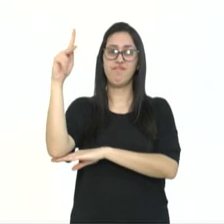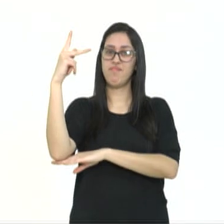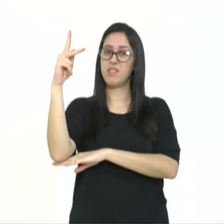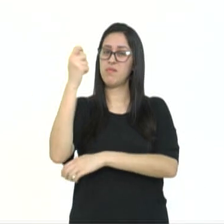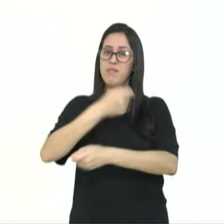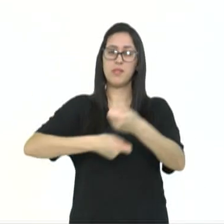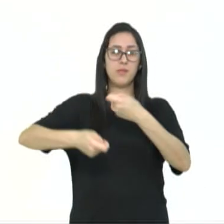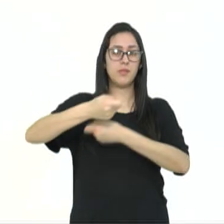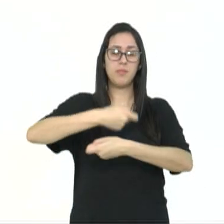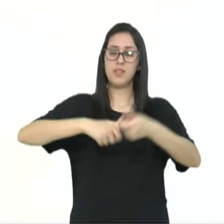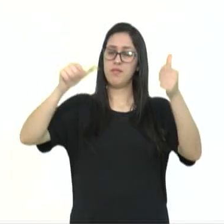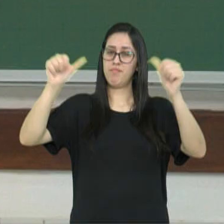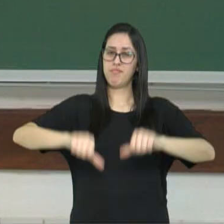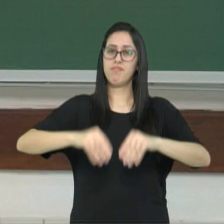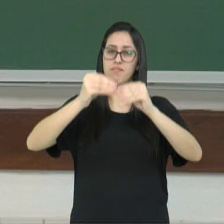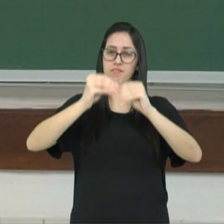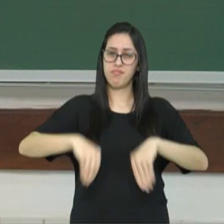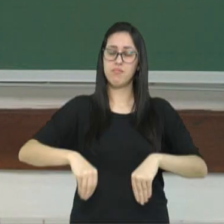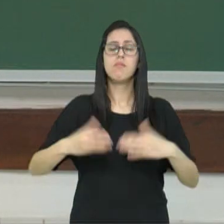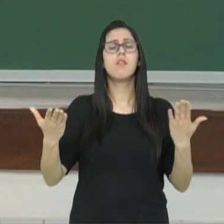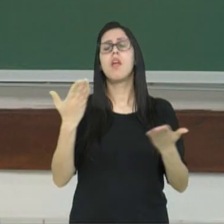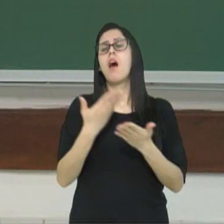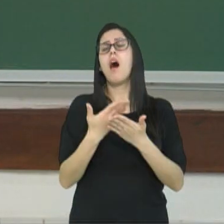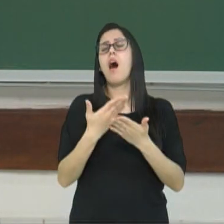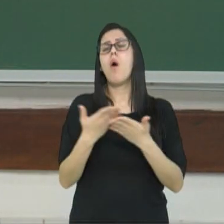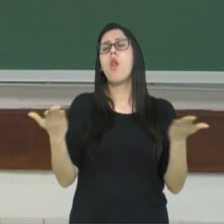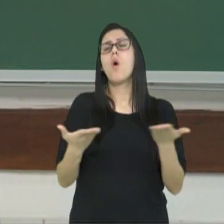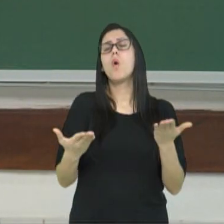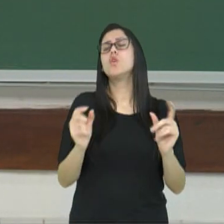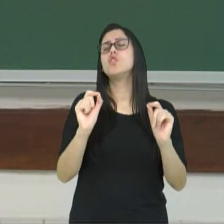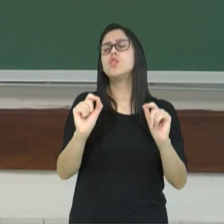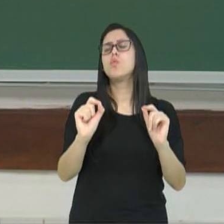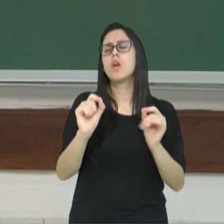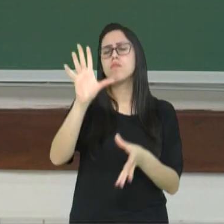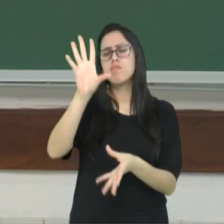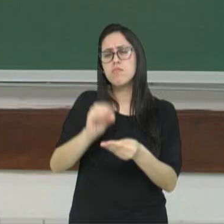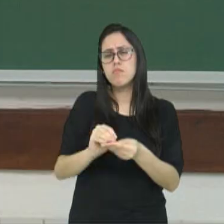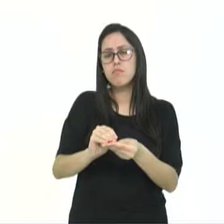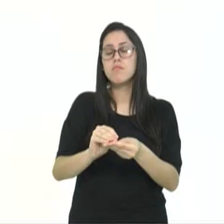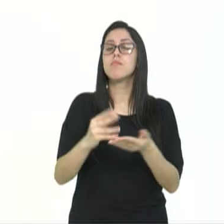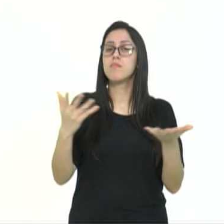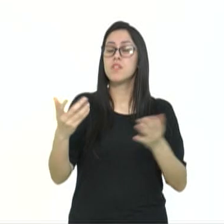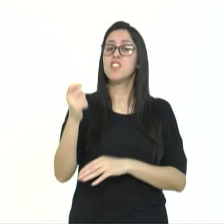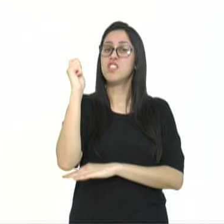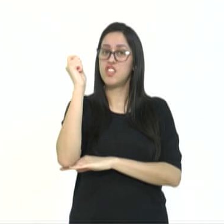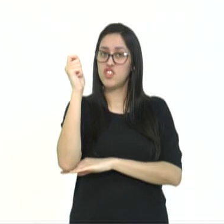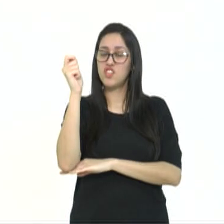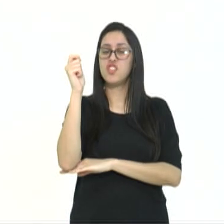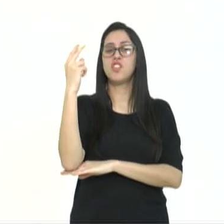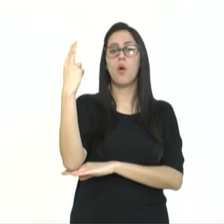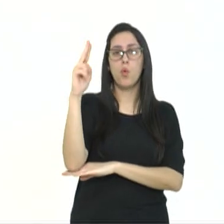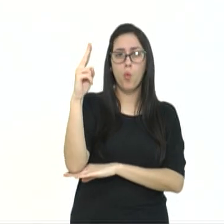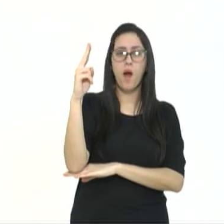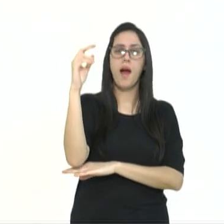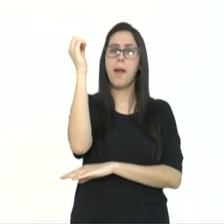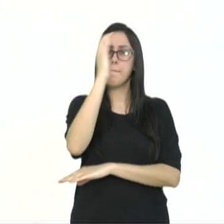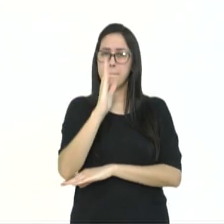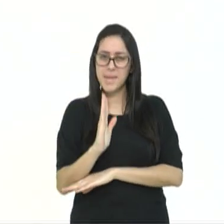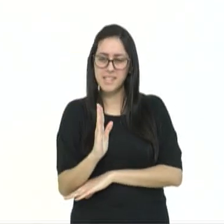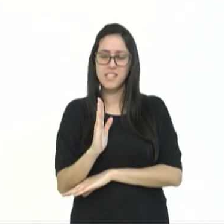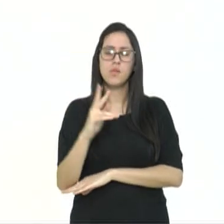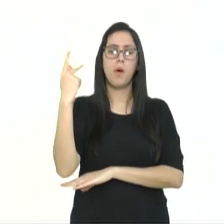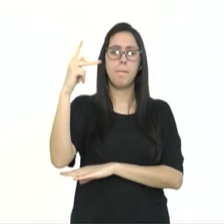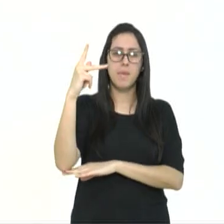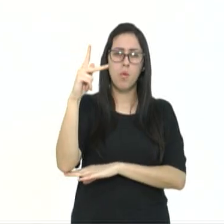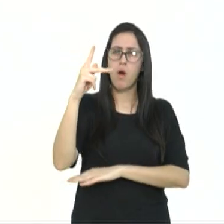economia paraguaia. Então, o que nós vimos na aula de hoje? Os motivos que levaram a Argentina, Uruguai, Brasil e Paraguai a se envolverem na maior guerra